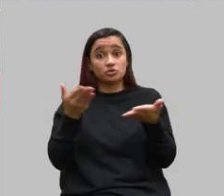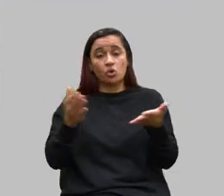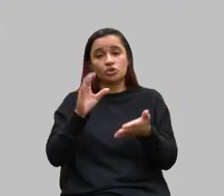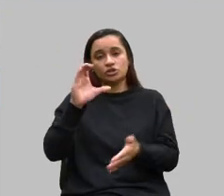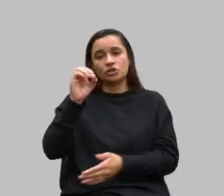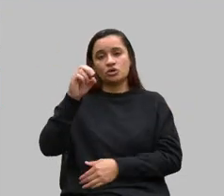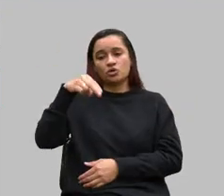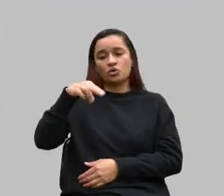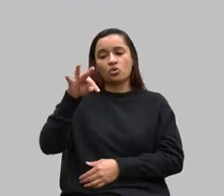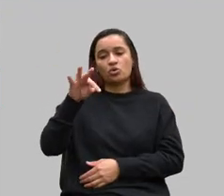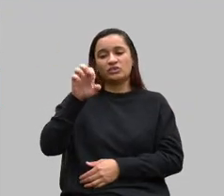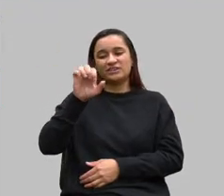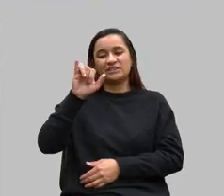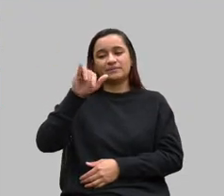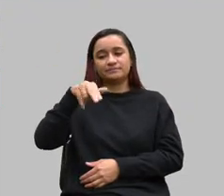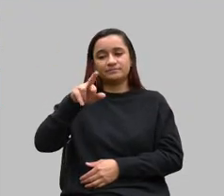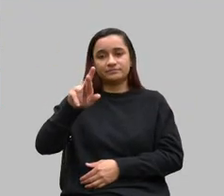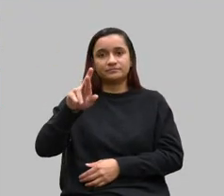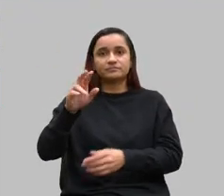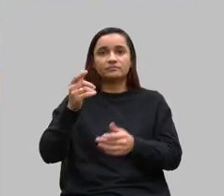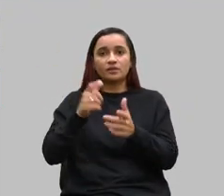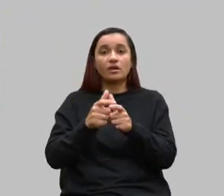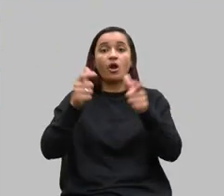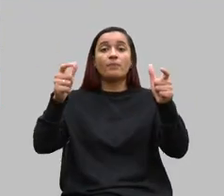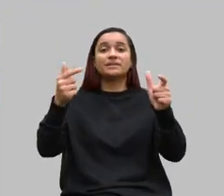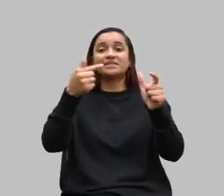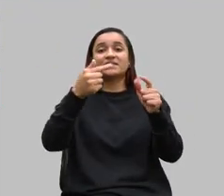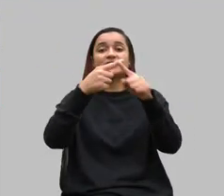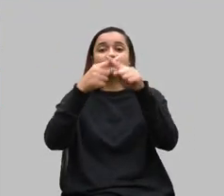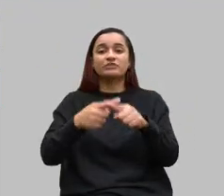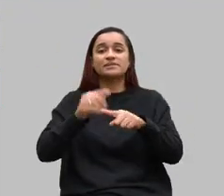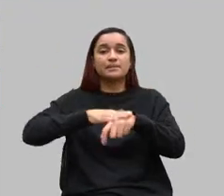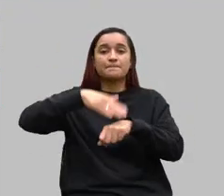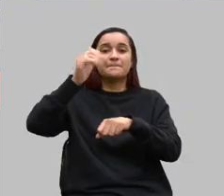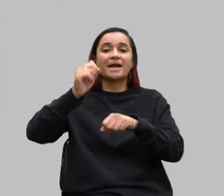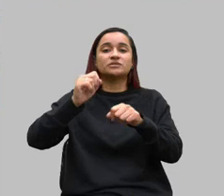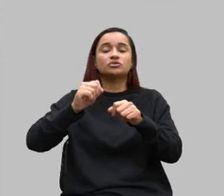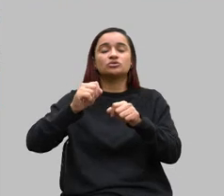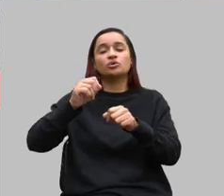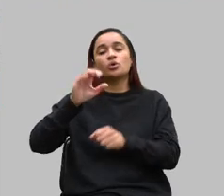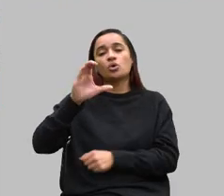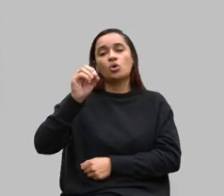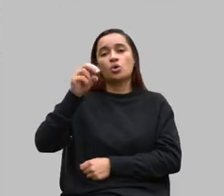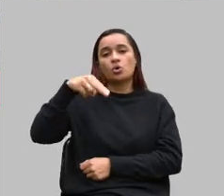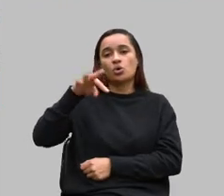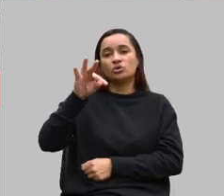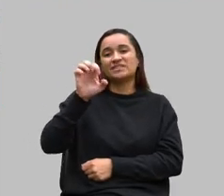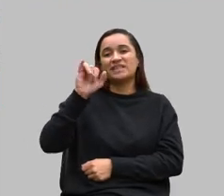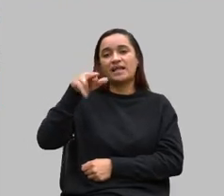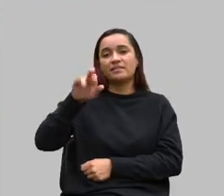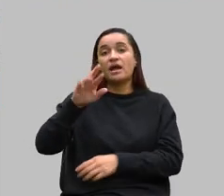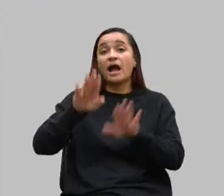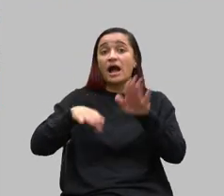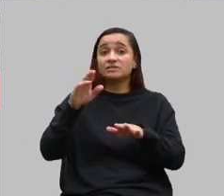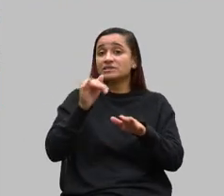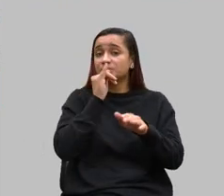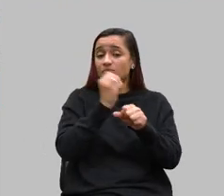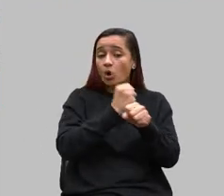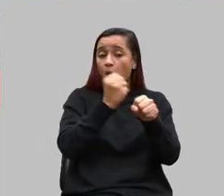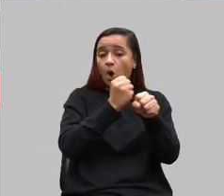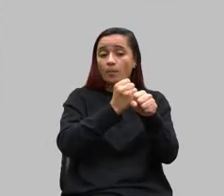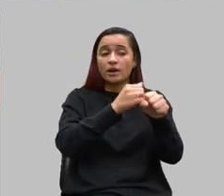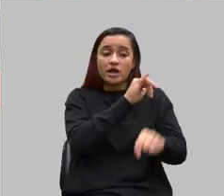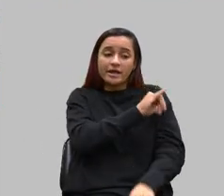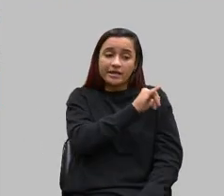MRS aumentar em sete vezes o seu volume de contêiner então muitas vezes obras que são feitas no Rio ou em São Paulo também trarão